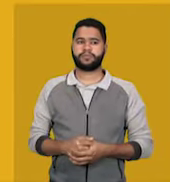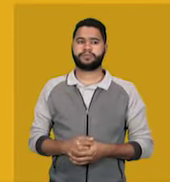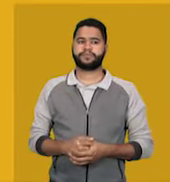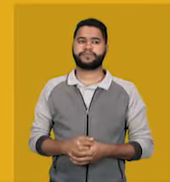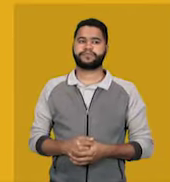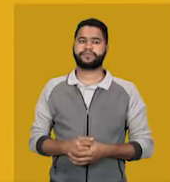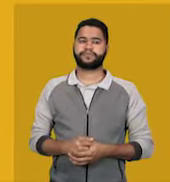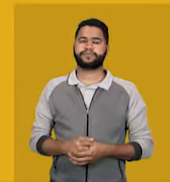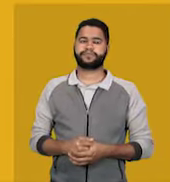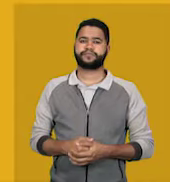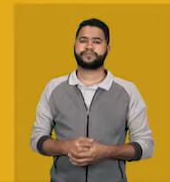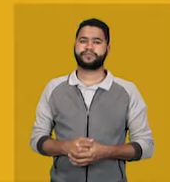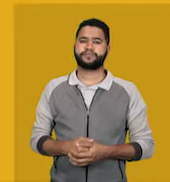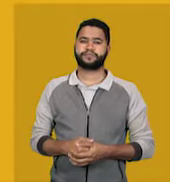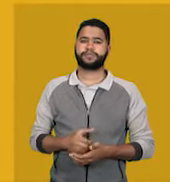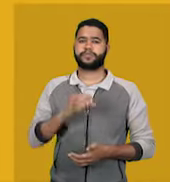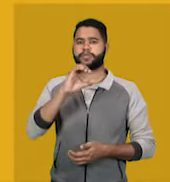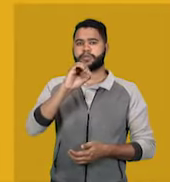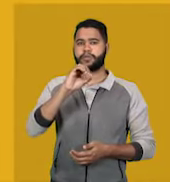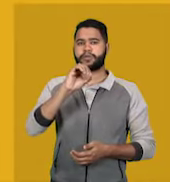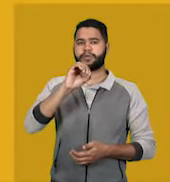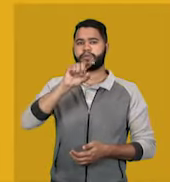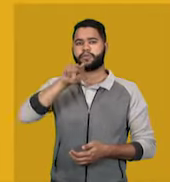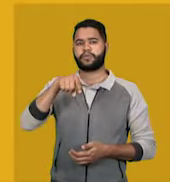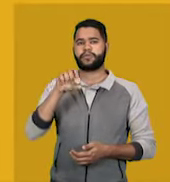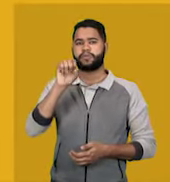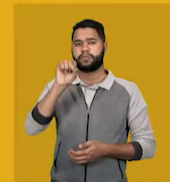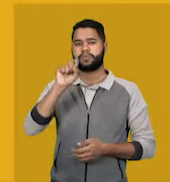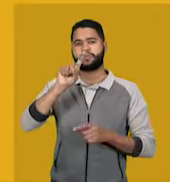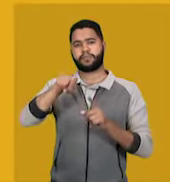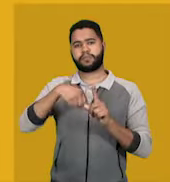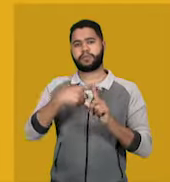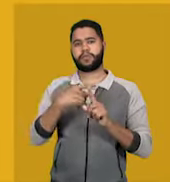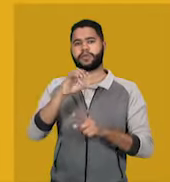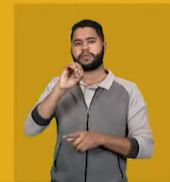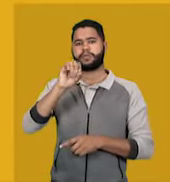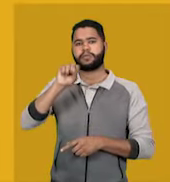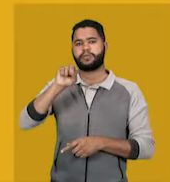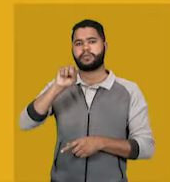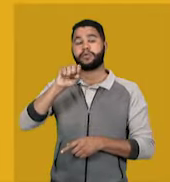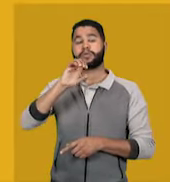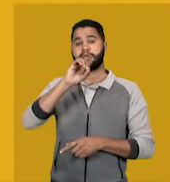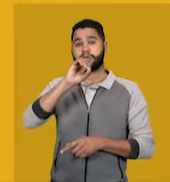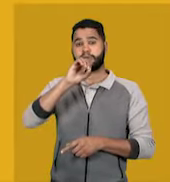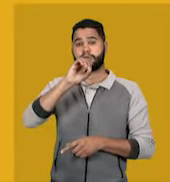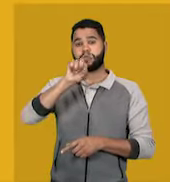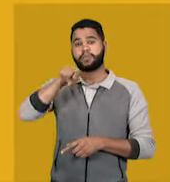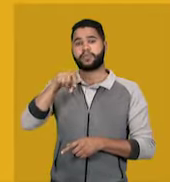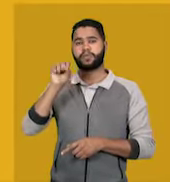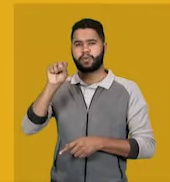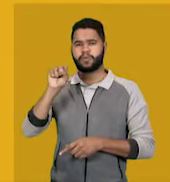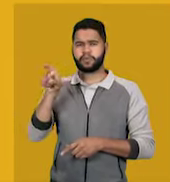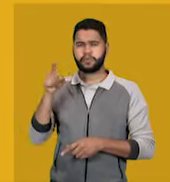a 0,8 mais 0,8, que dá 1,6. Viu como é